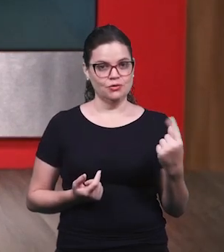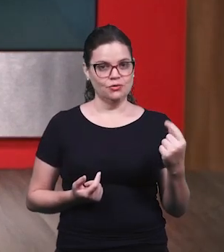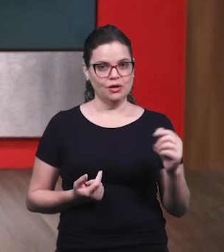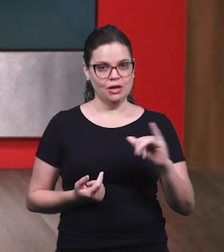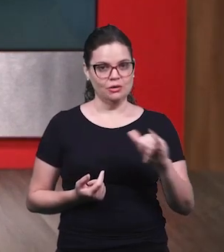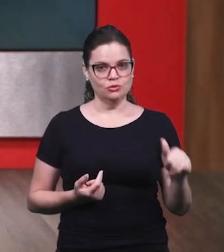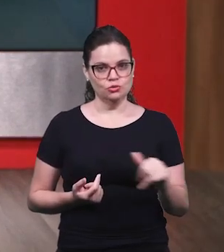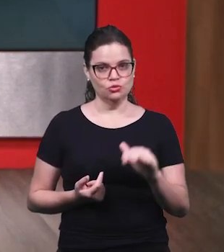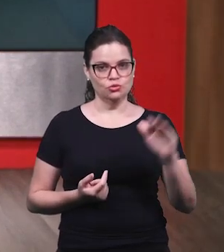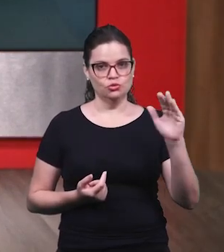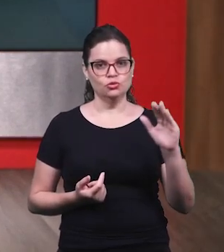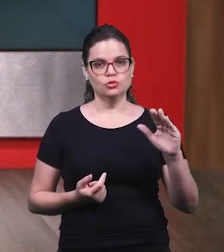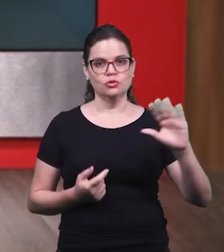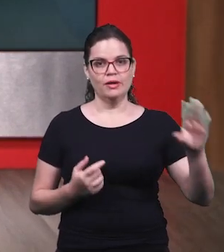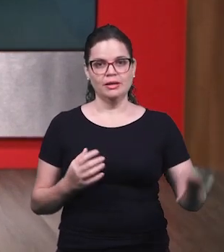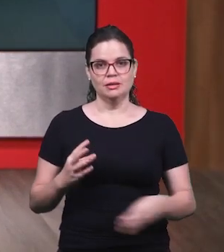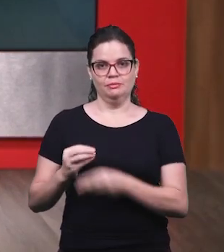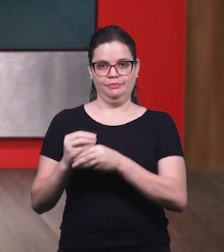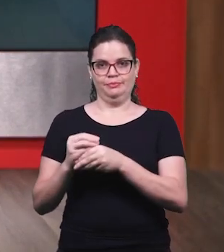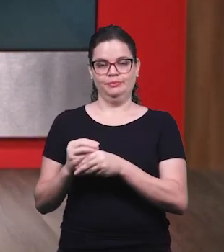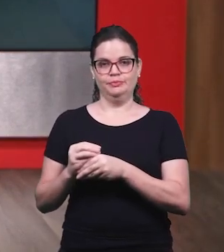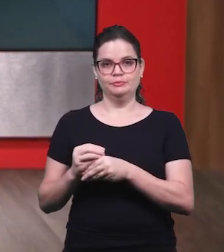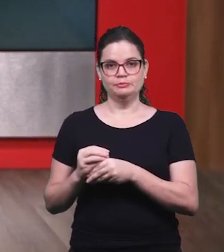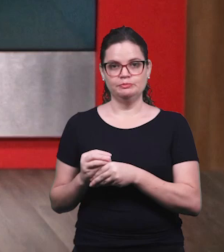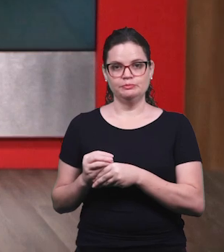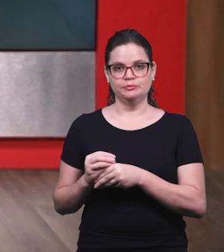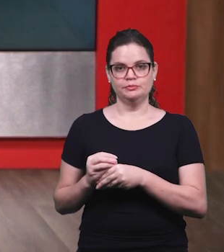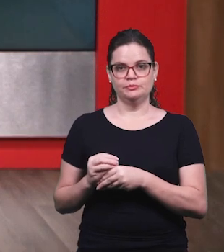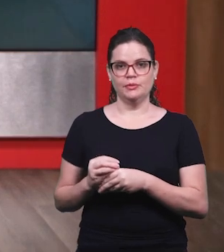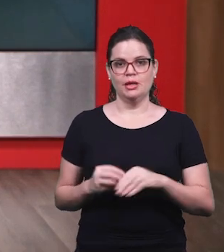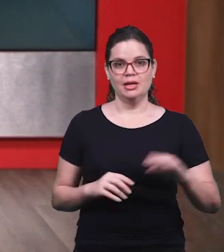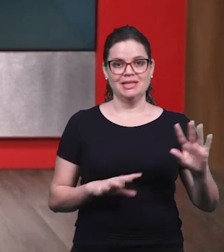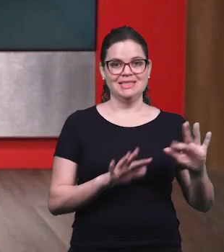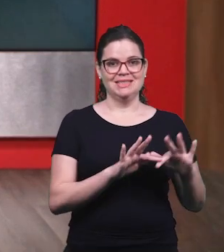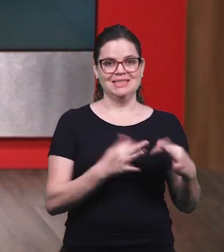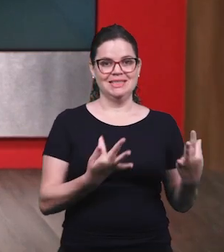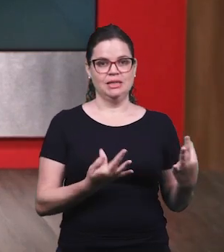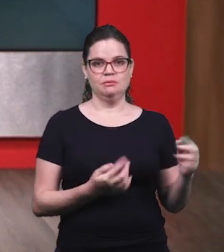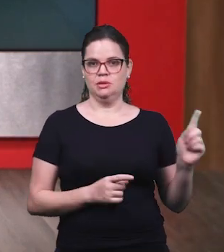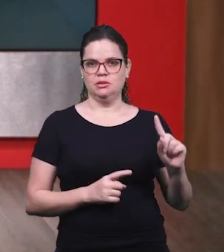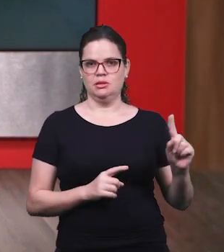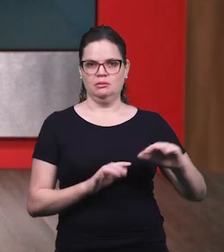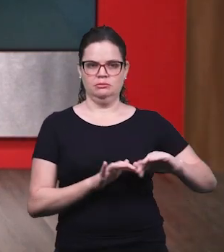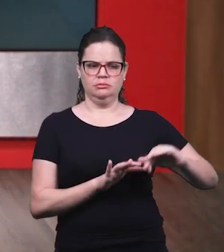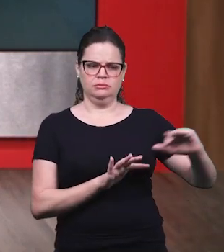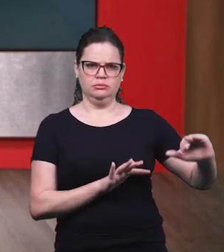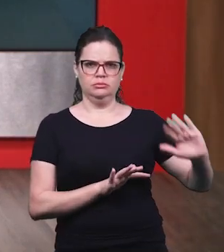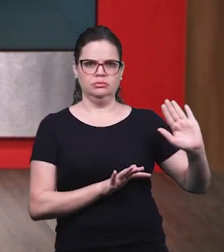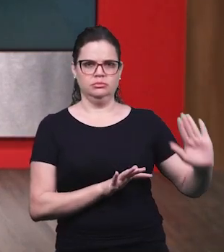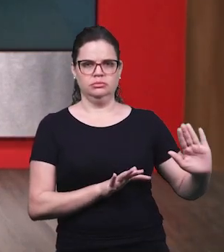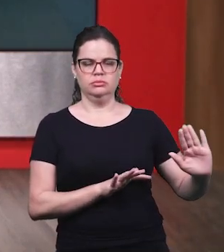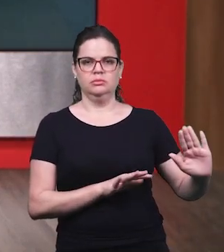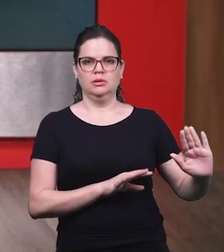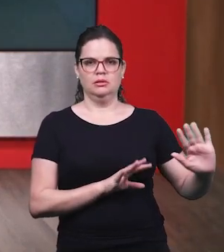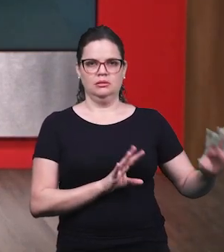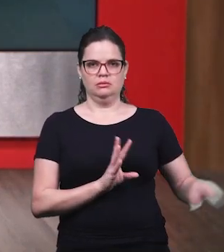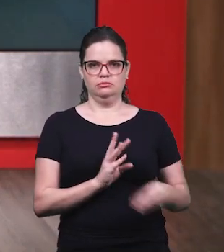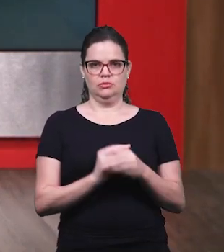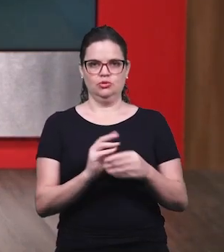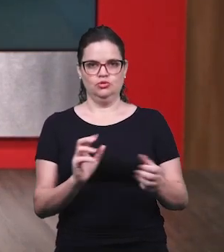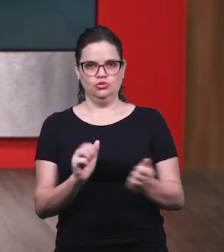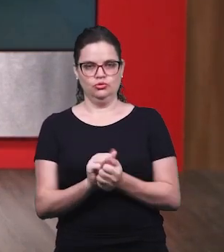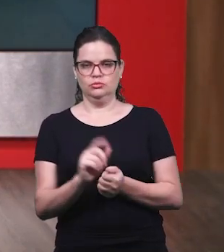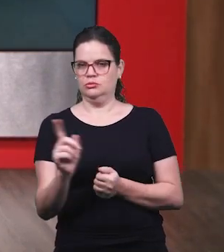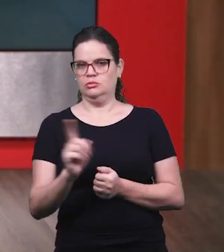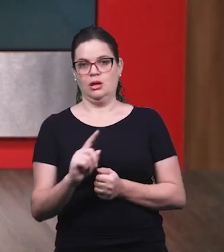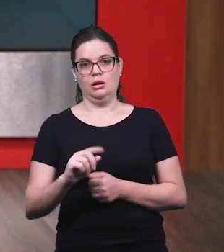juro simples, o valor do juro não é incorporado ao capital. Ele é colocado à parte e somado no final.